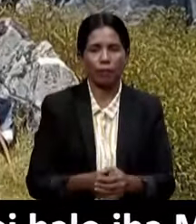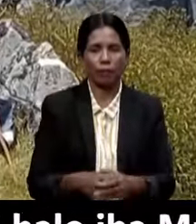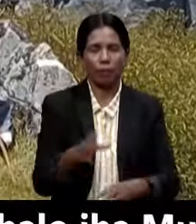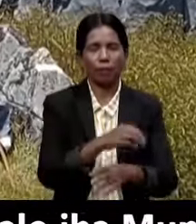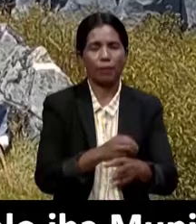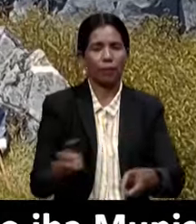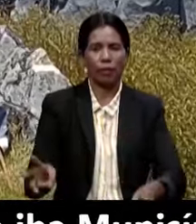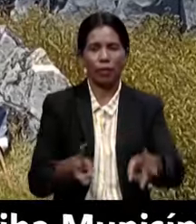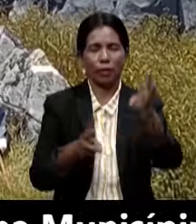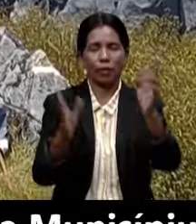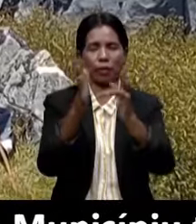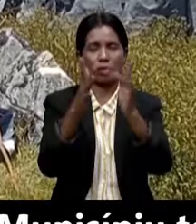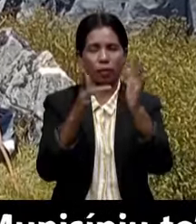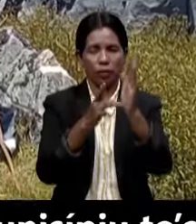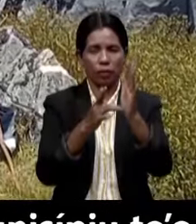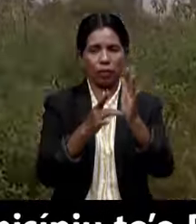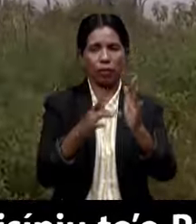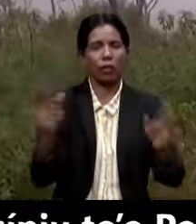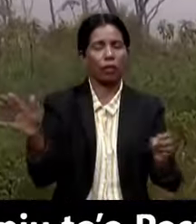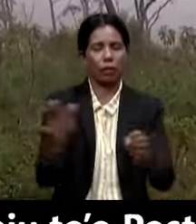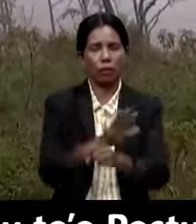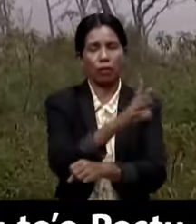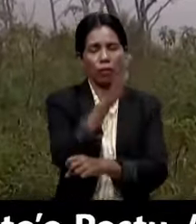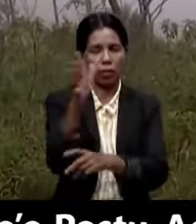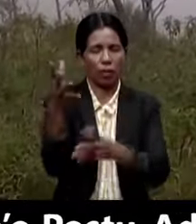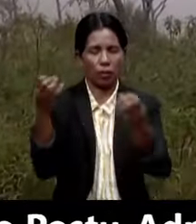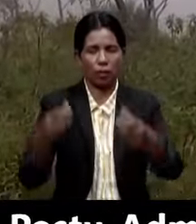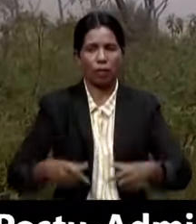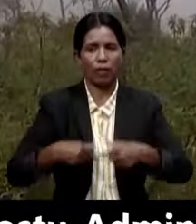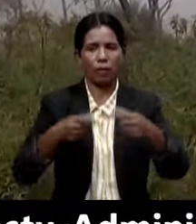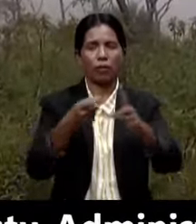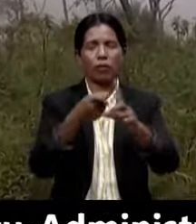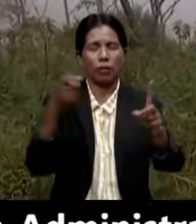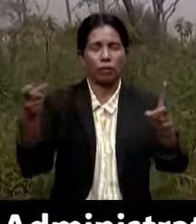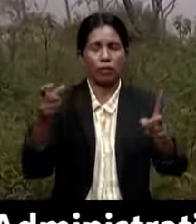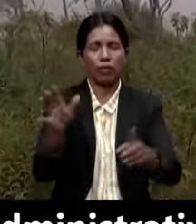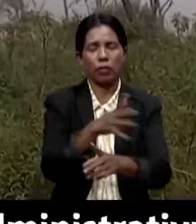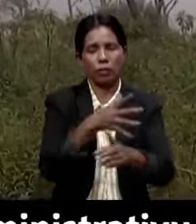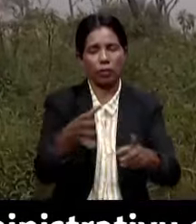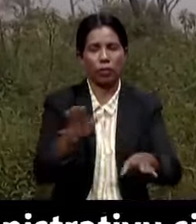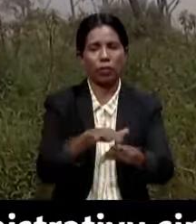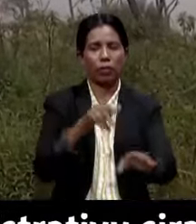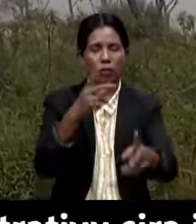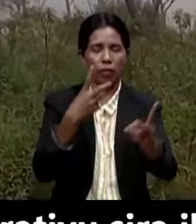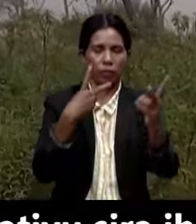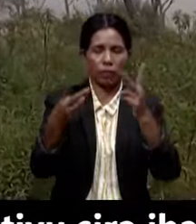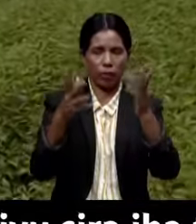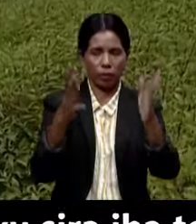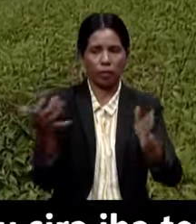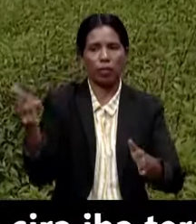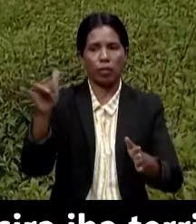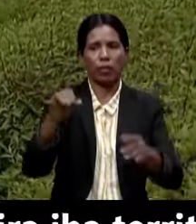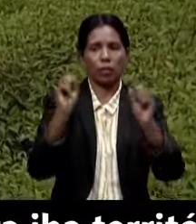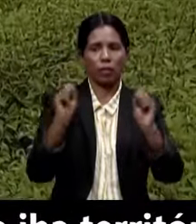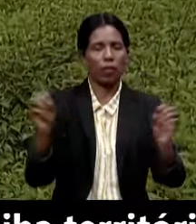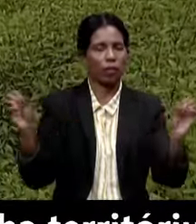Cristo Liurai Matebian nakono ho ai horison yoin nebe oferese anin fresco ho di atrai tebes visitante sira nune